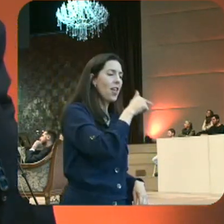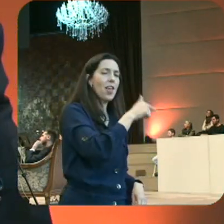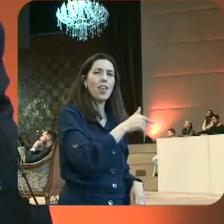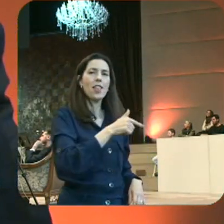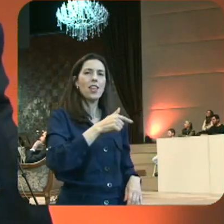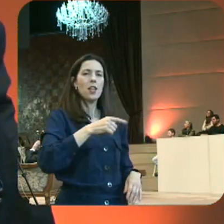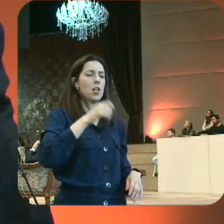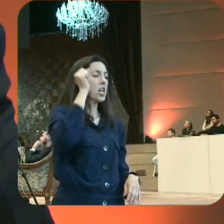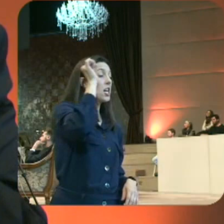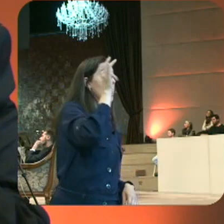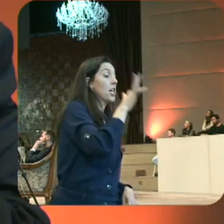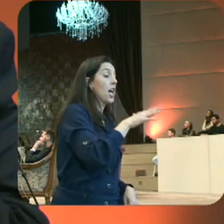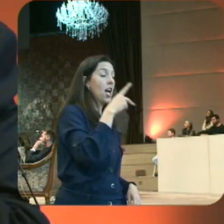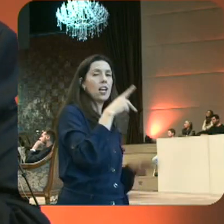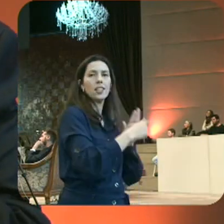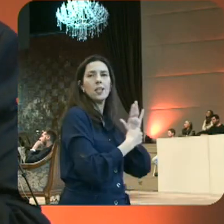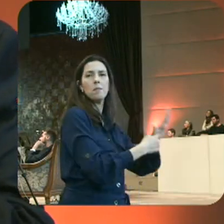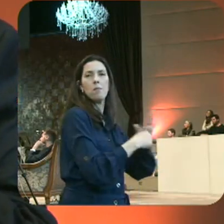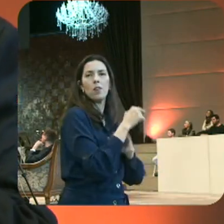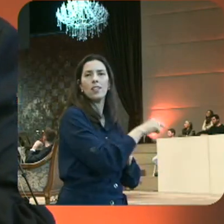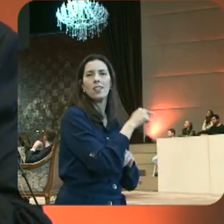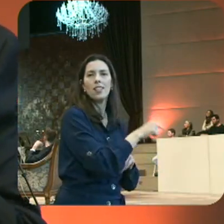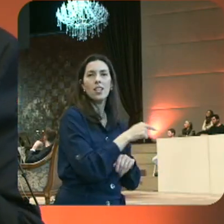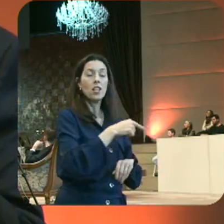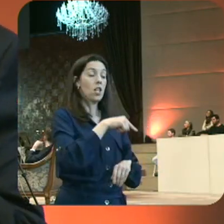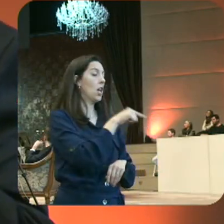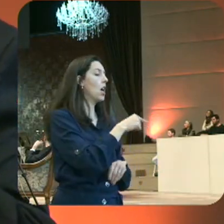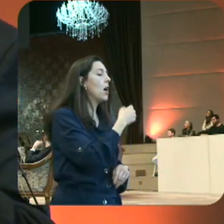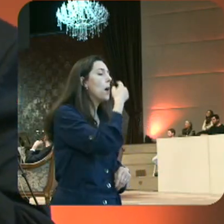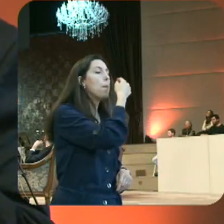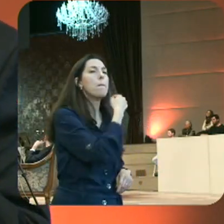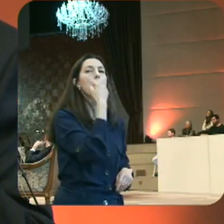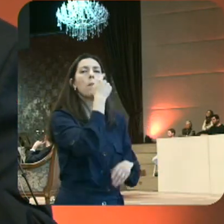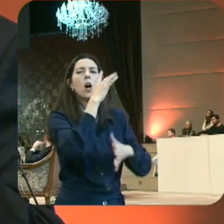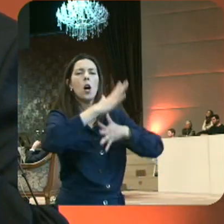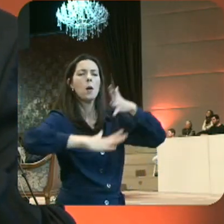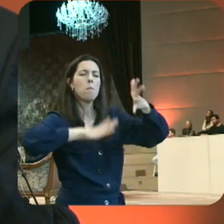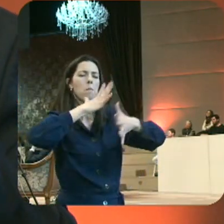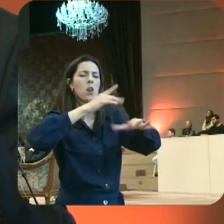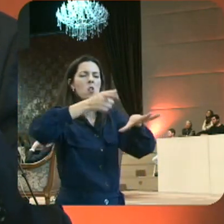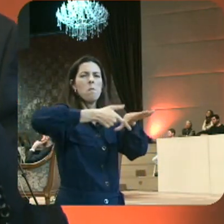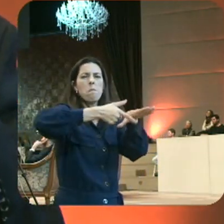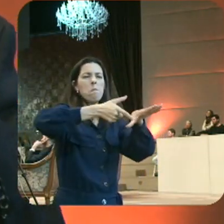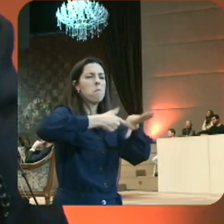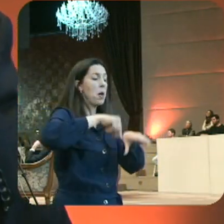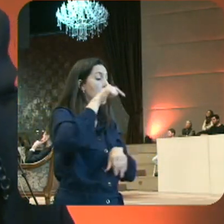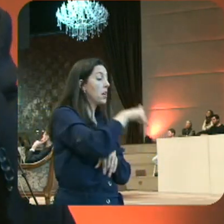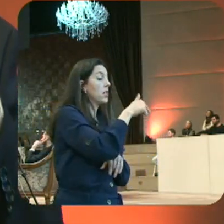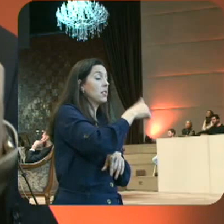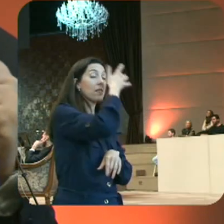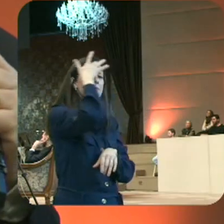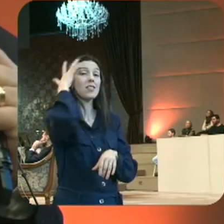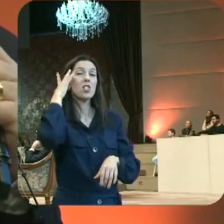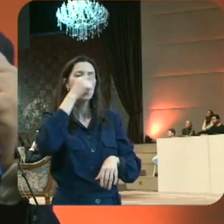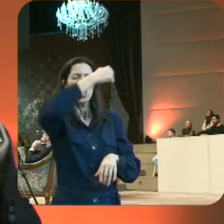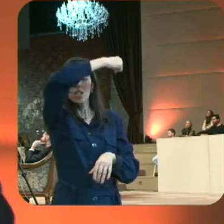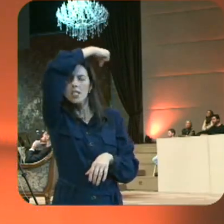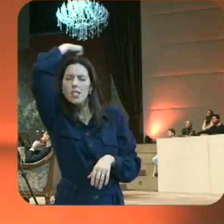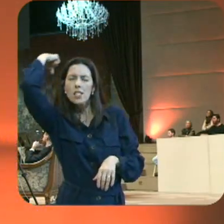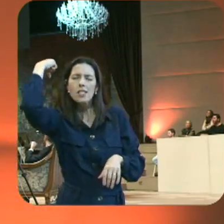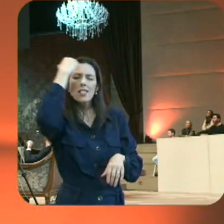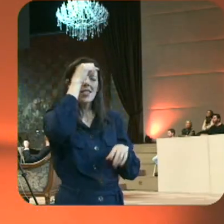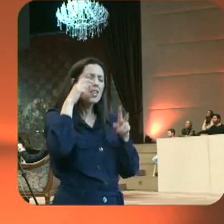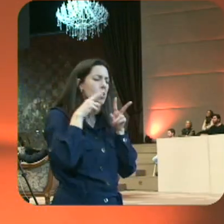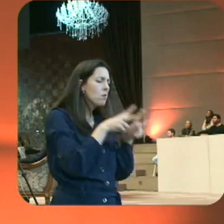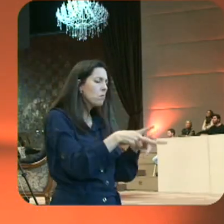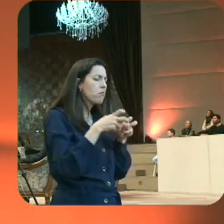sinal da minha graça, para que as mãos, para que a boca, para que os pés dessa pessoa seja santo para mim,